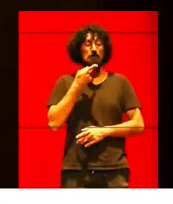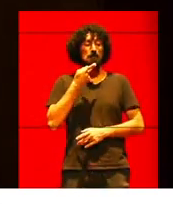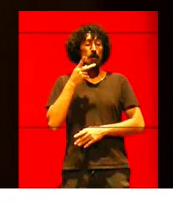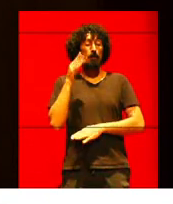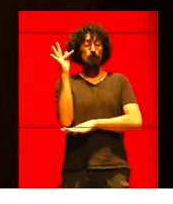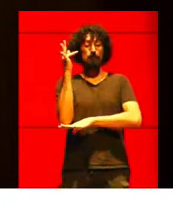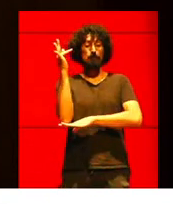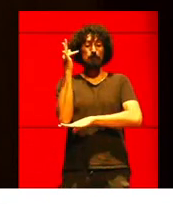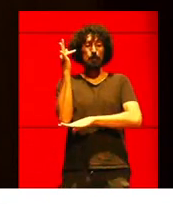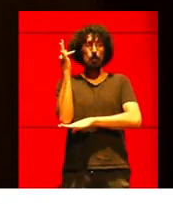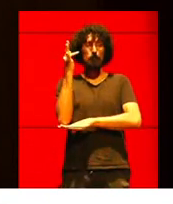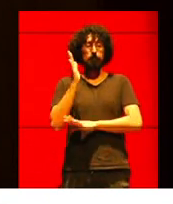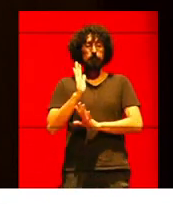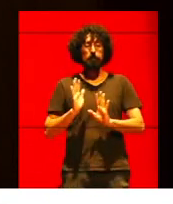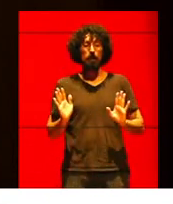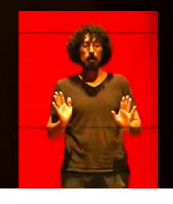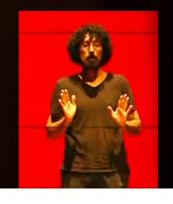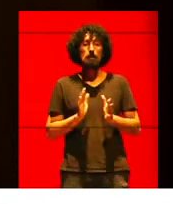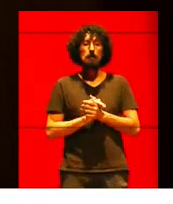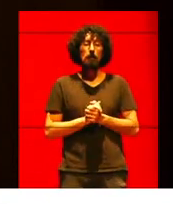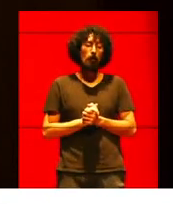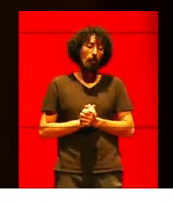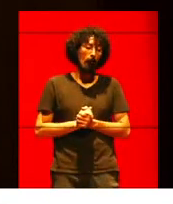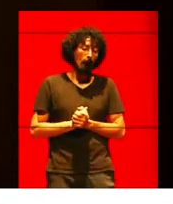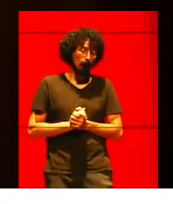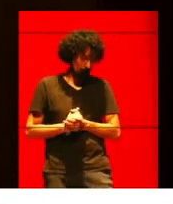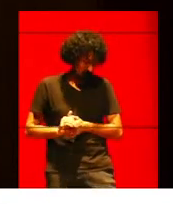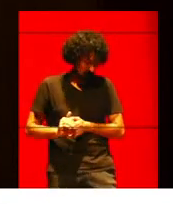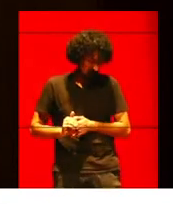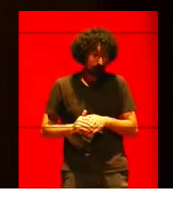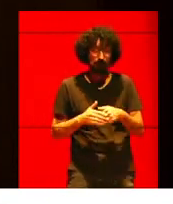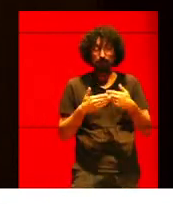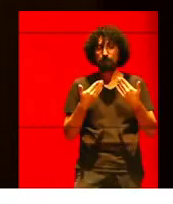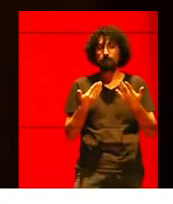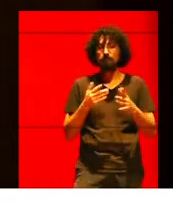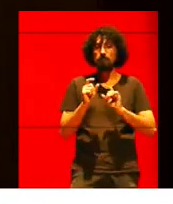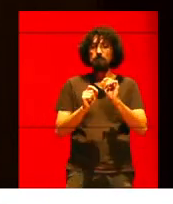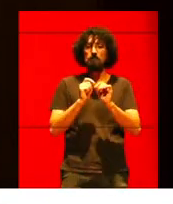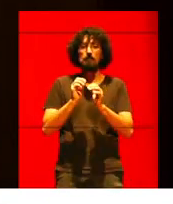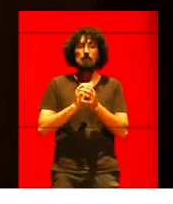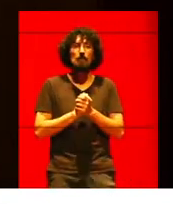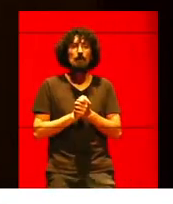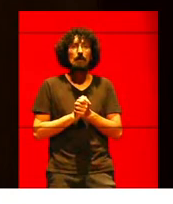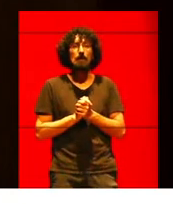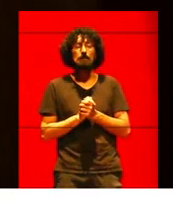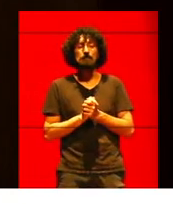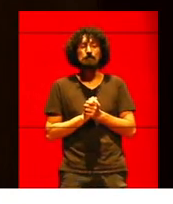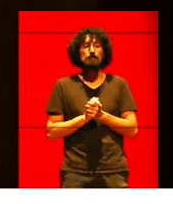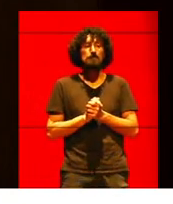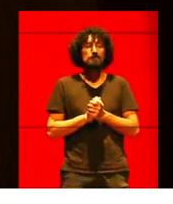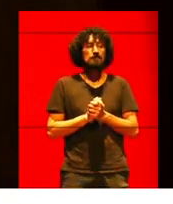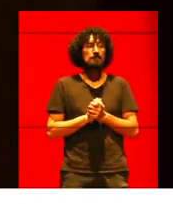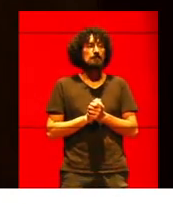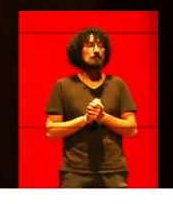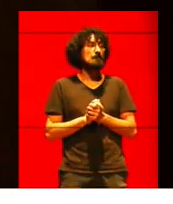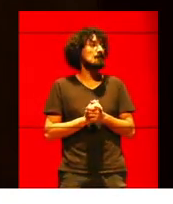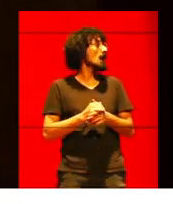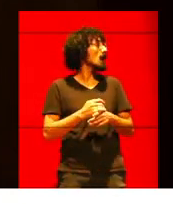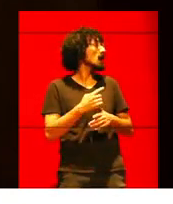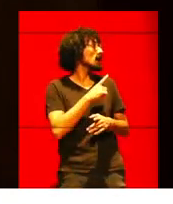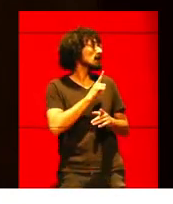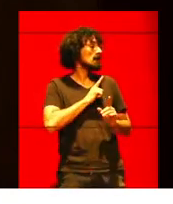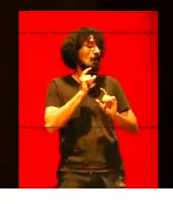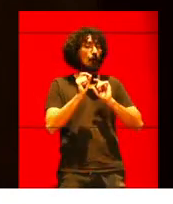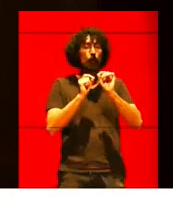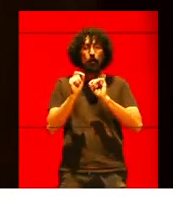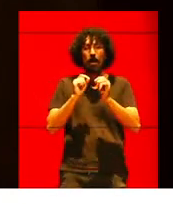obsequio, pode dar-me um copo com água... É. Aí ele tá lendo uma obra, ele é o chato, tá lendo uma obra, não é chato porque tá lendo